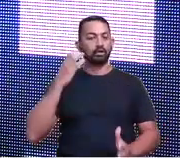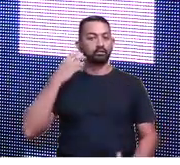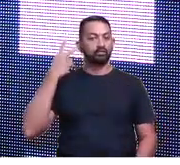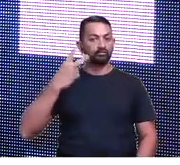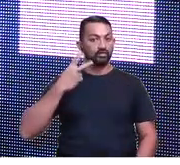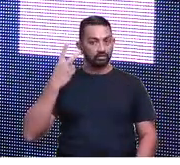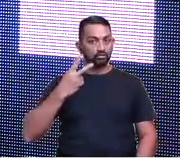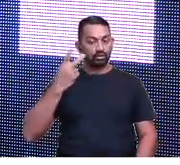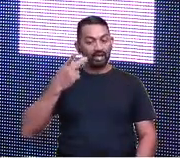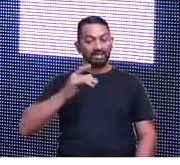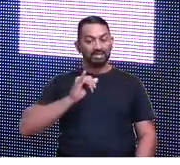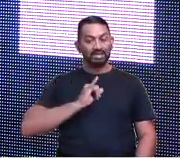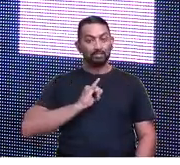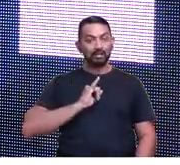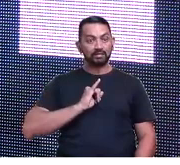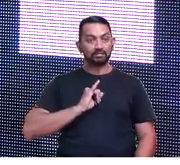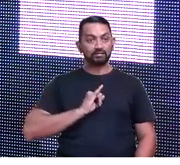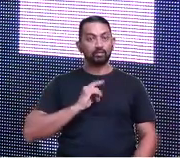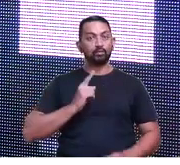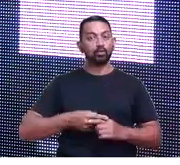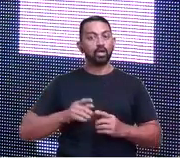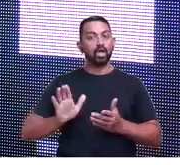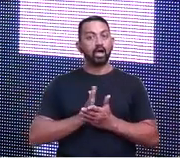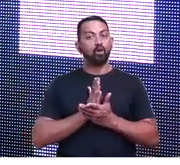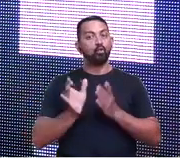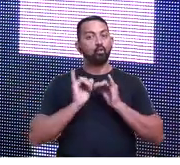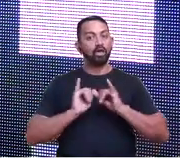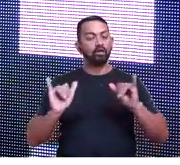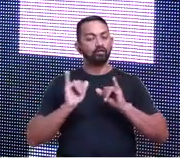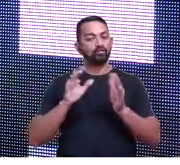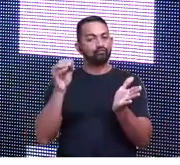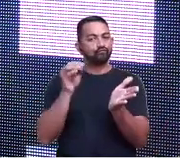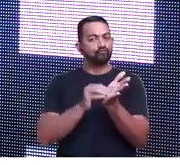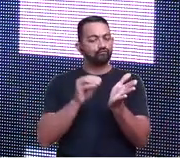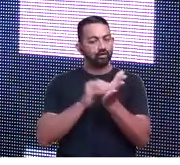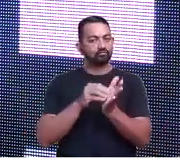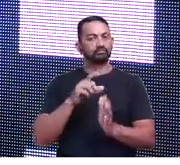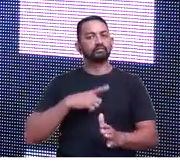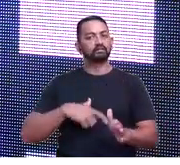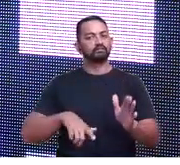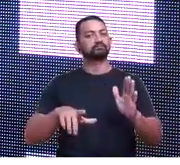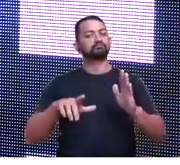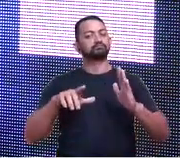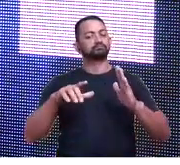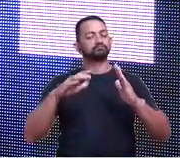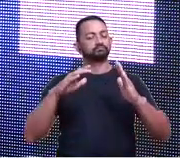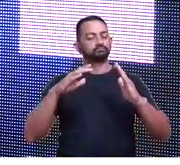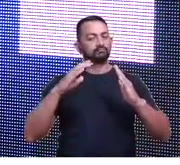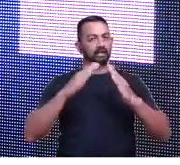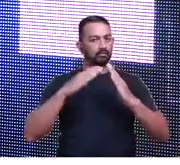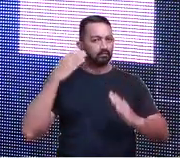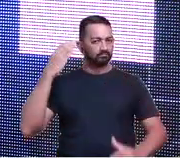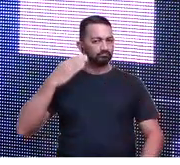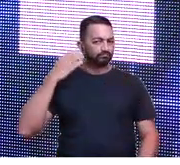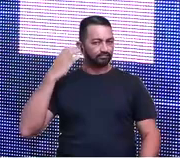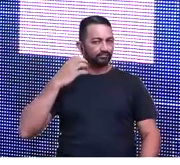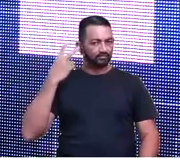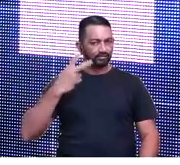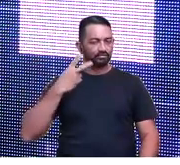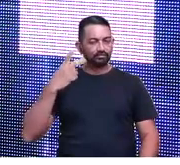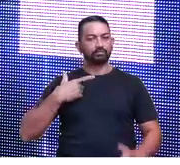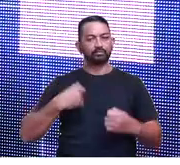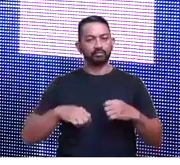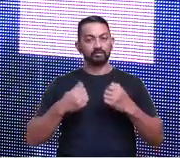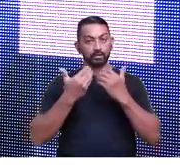Imperatriz por deixar de fornecer algumas informações. A gente sabe que a Casa de Leis, ela deve agir com transparência,